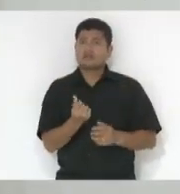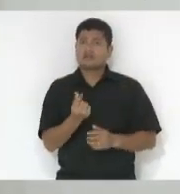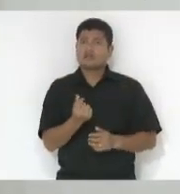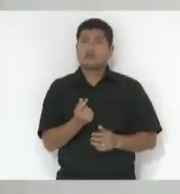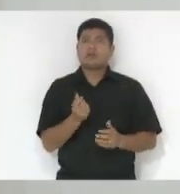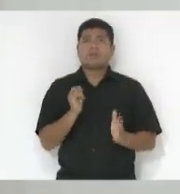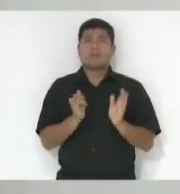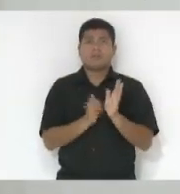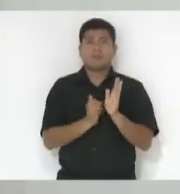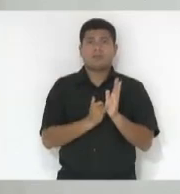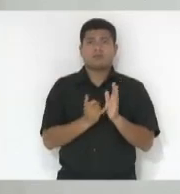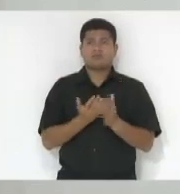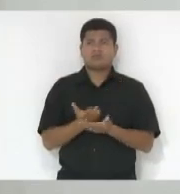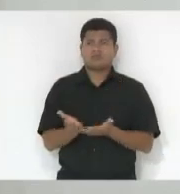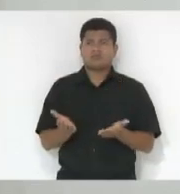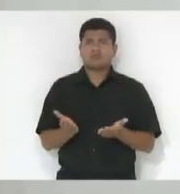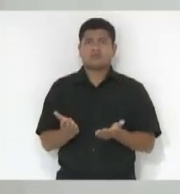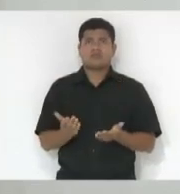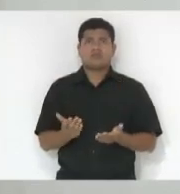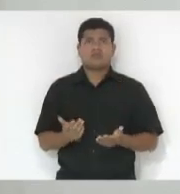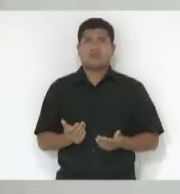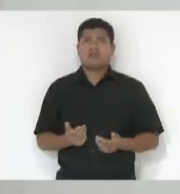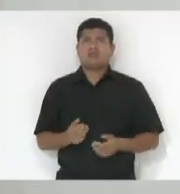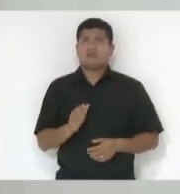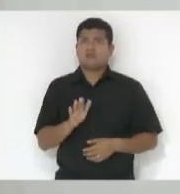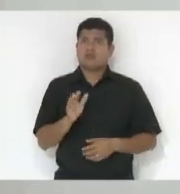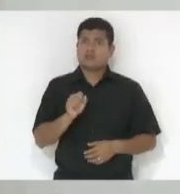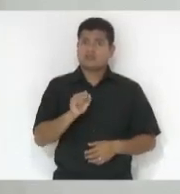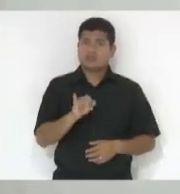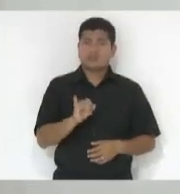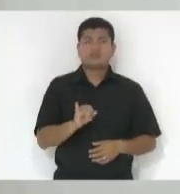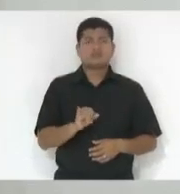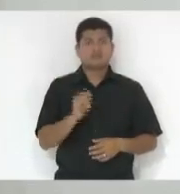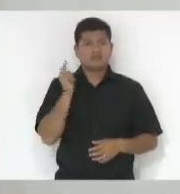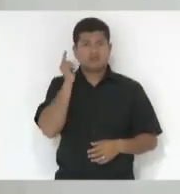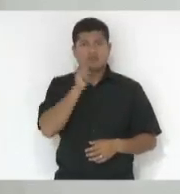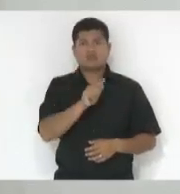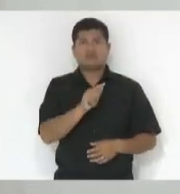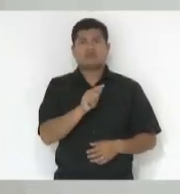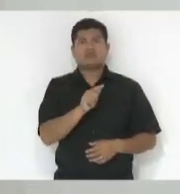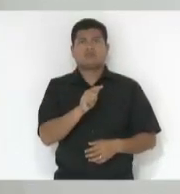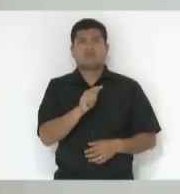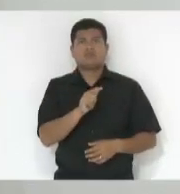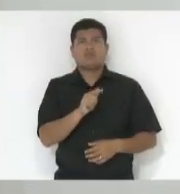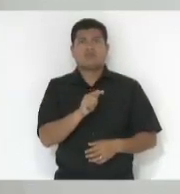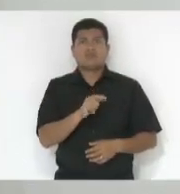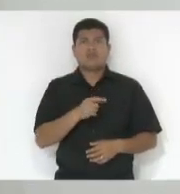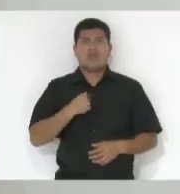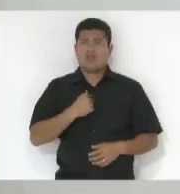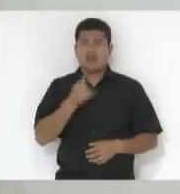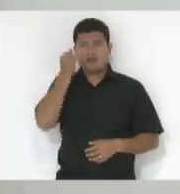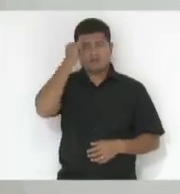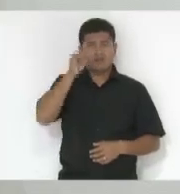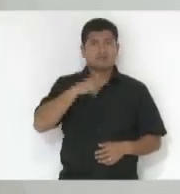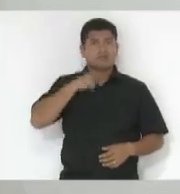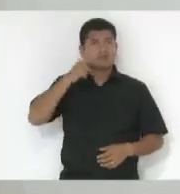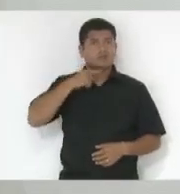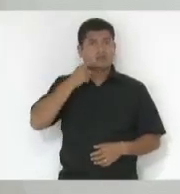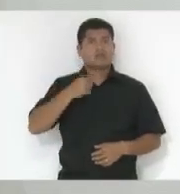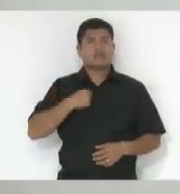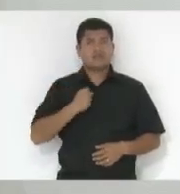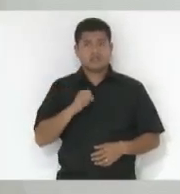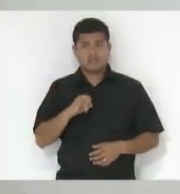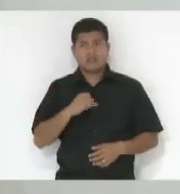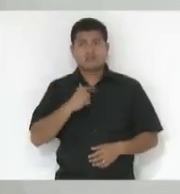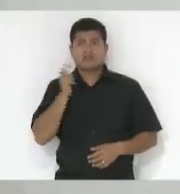bolso do pagador de impostos. Mas se uma vez saiu, e eu não pude evitar isso, porque enquanto eu puder eu vou tentar